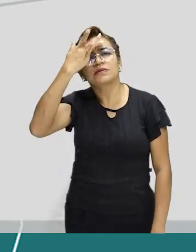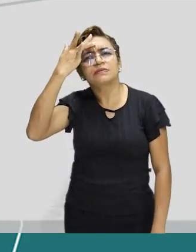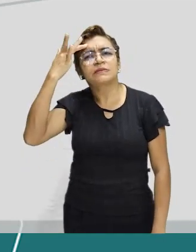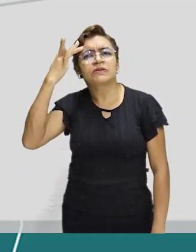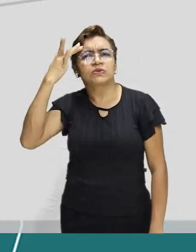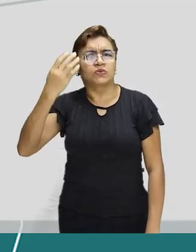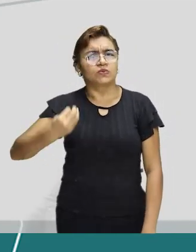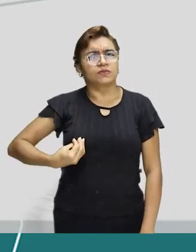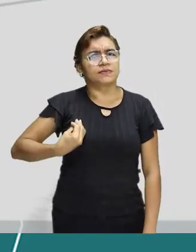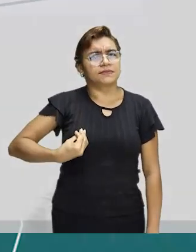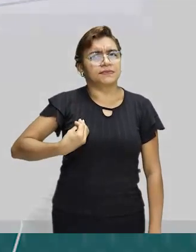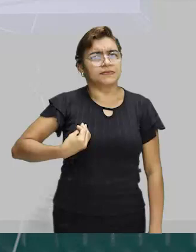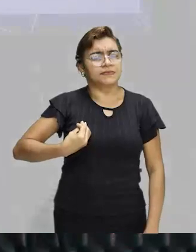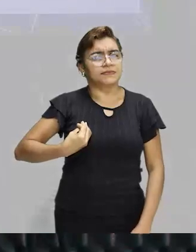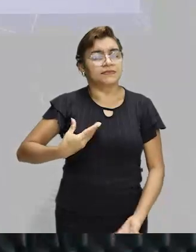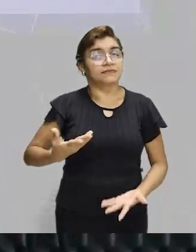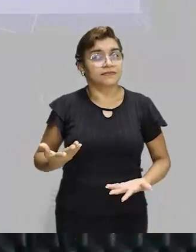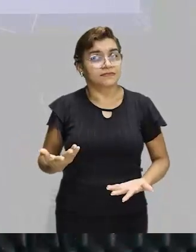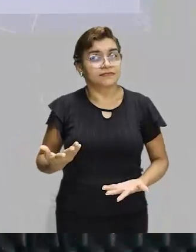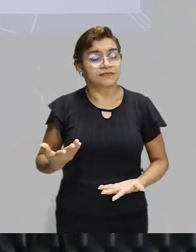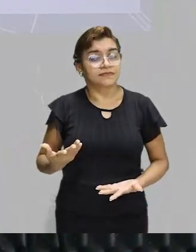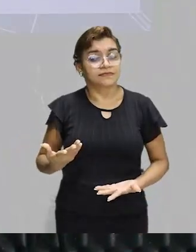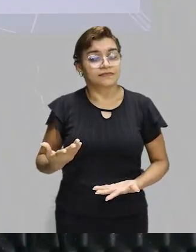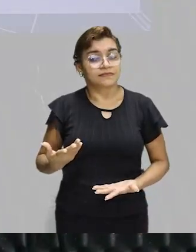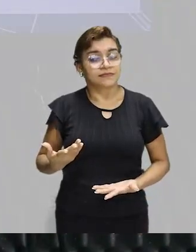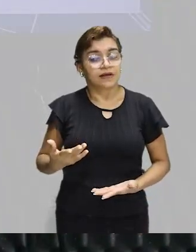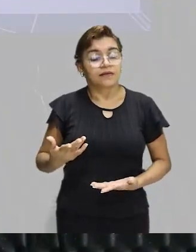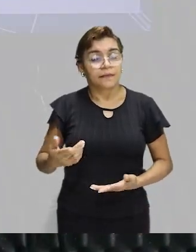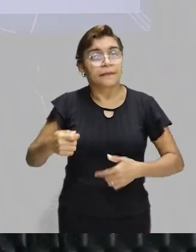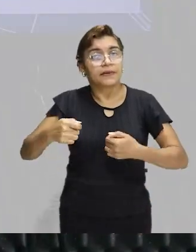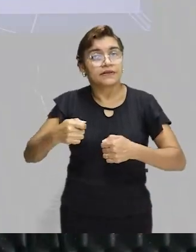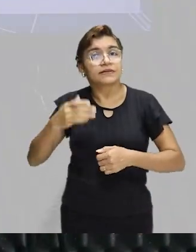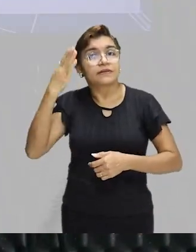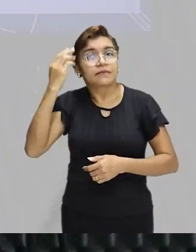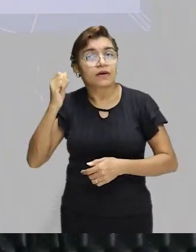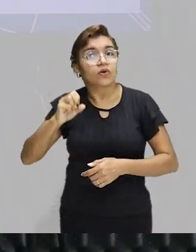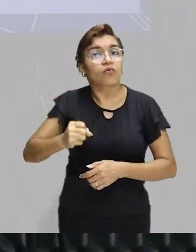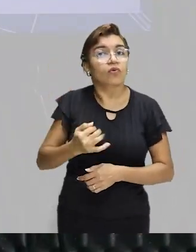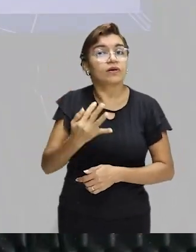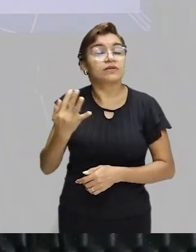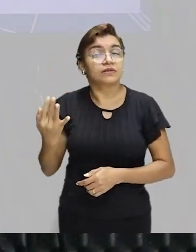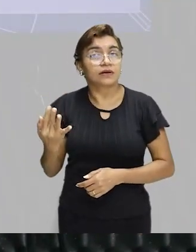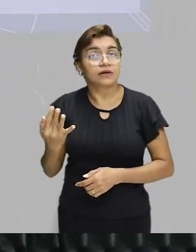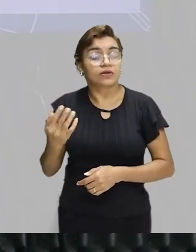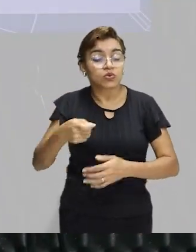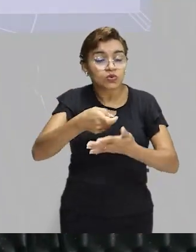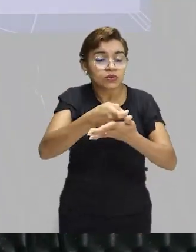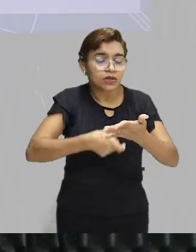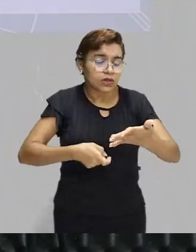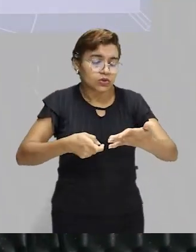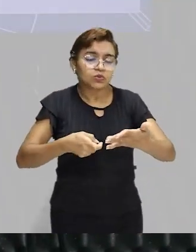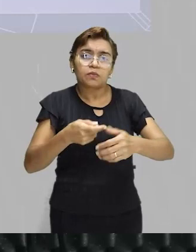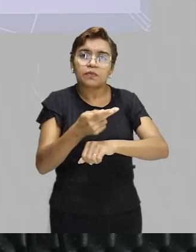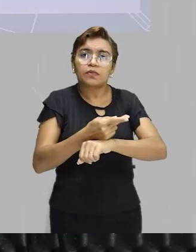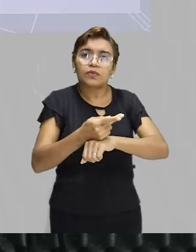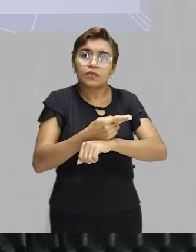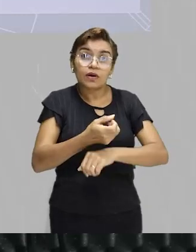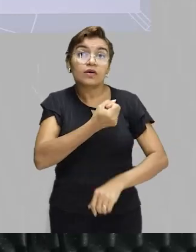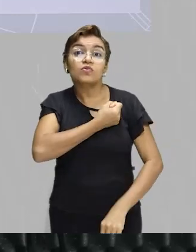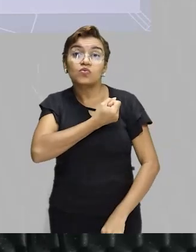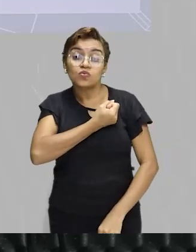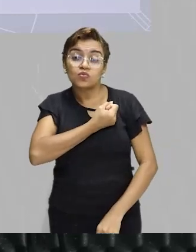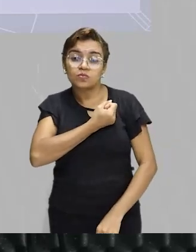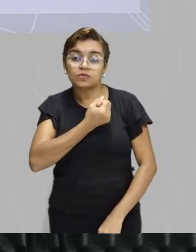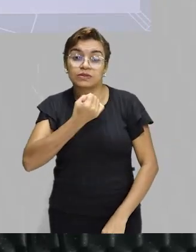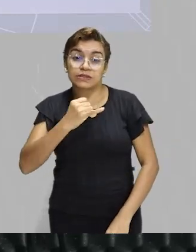vivem? How many, eu quero saber quantidade. Então, o que você tem que procurar no texto? Um número, tá? Então, se eu olho